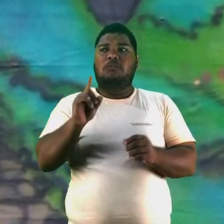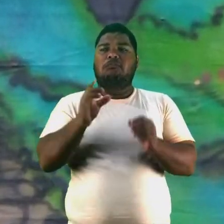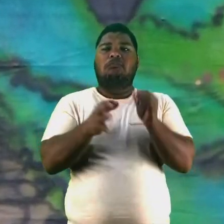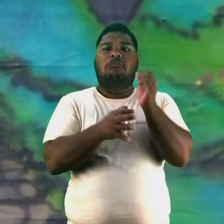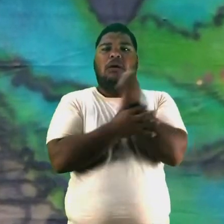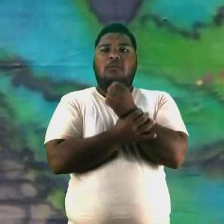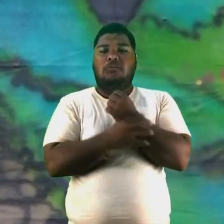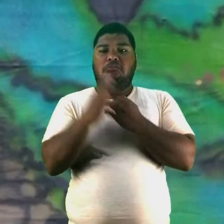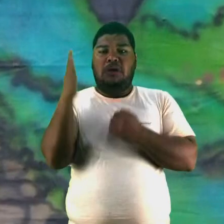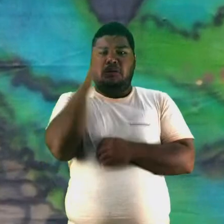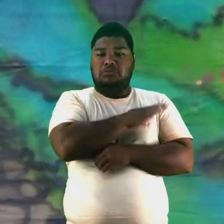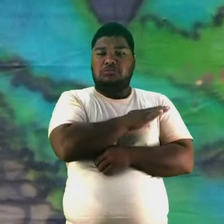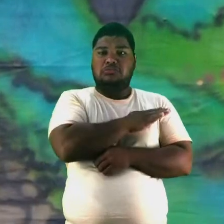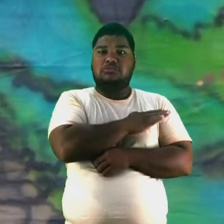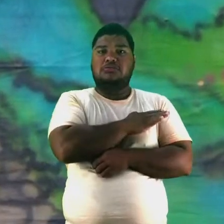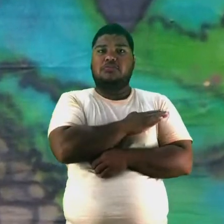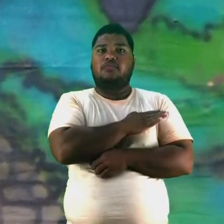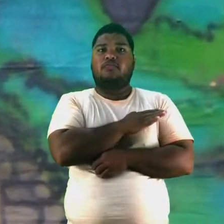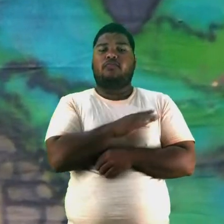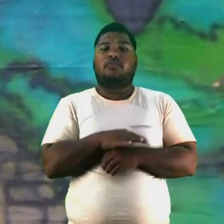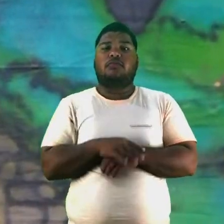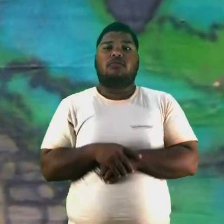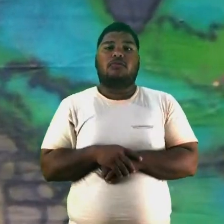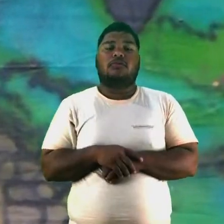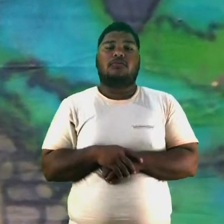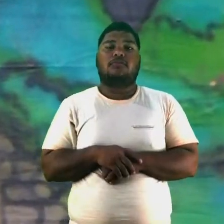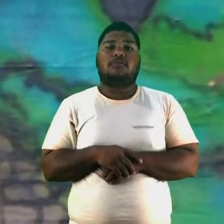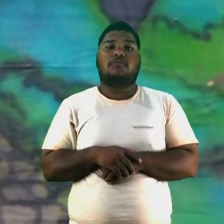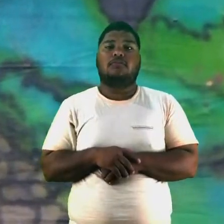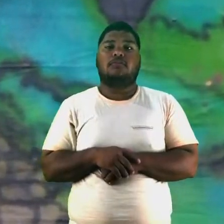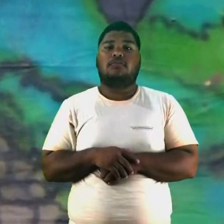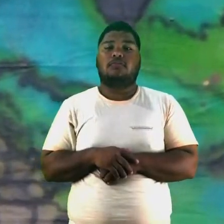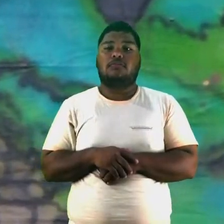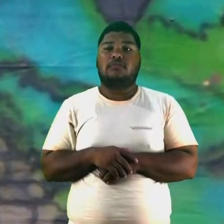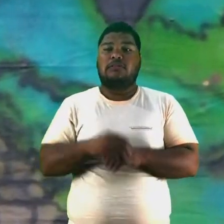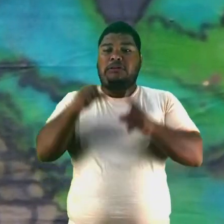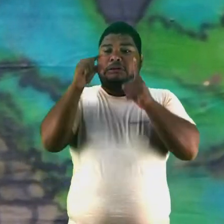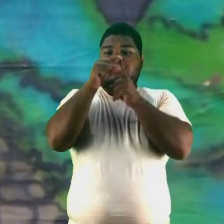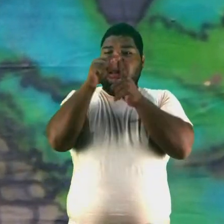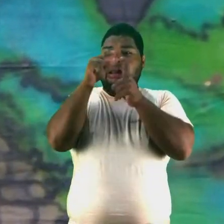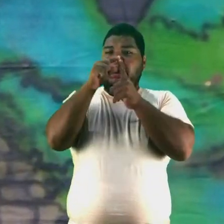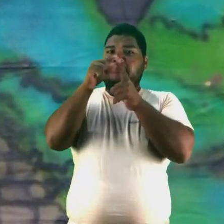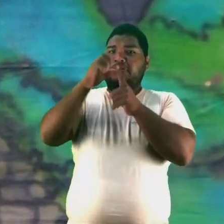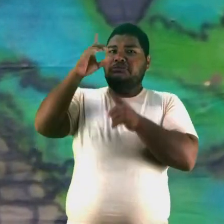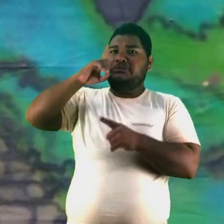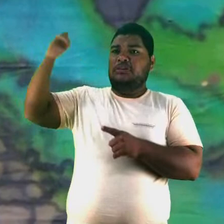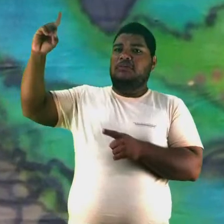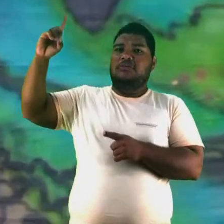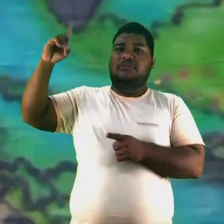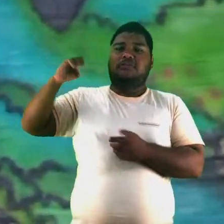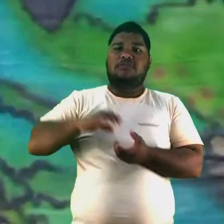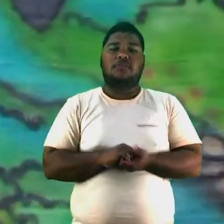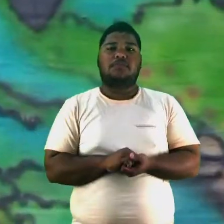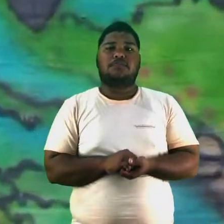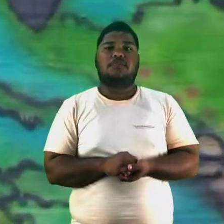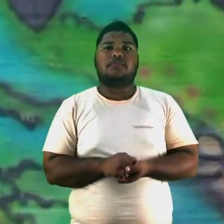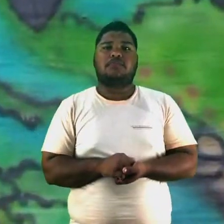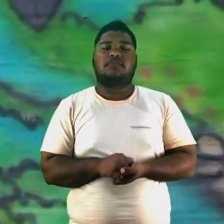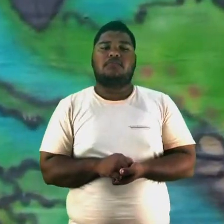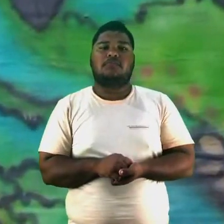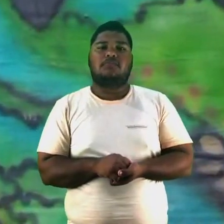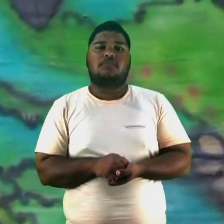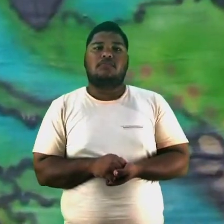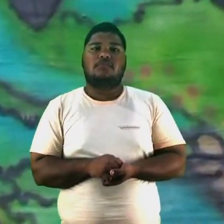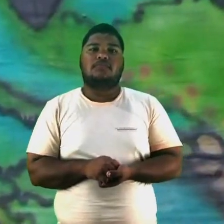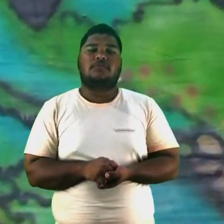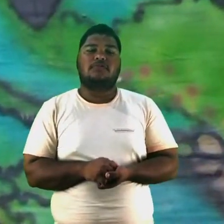Segundo, a palavra de Deus. Coloque esta palavra na sua mente. É essa palavra